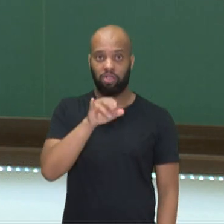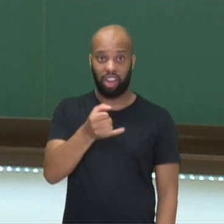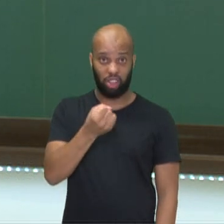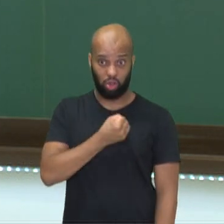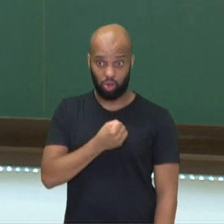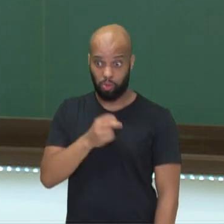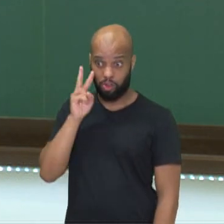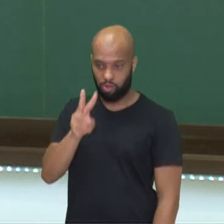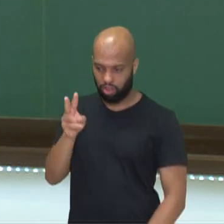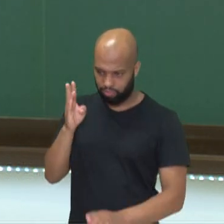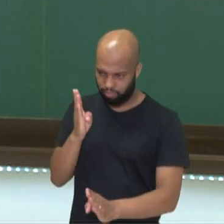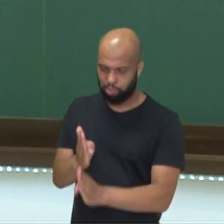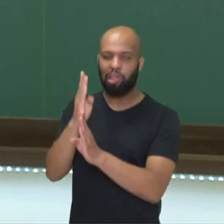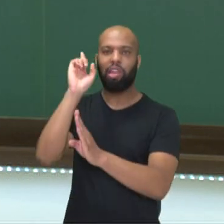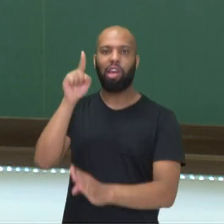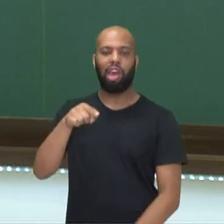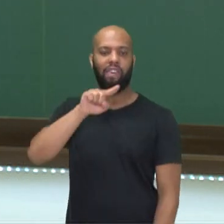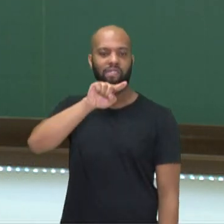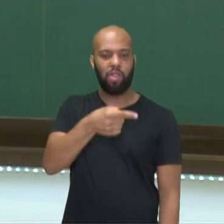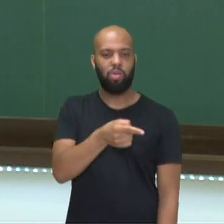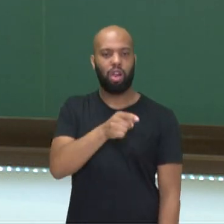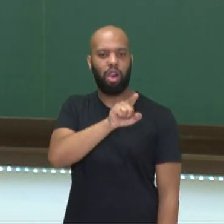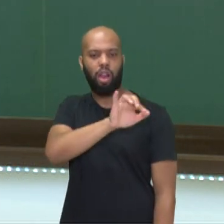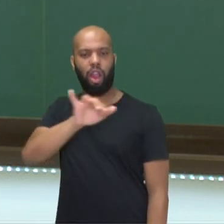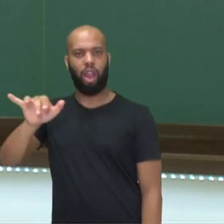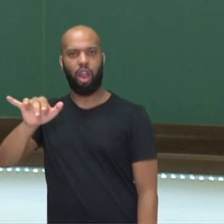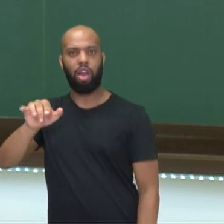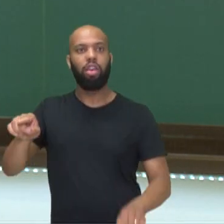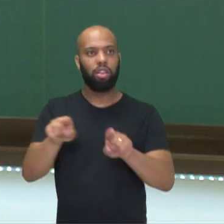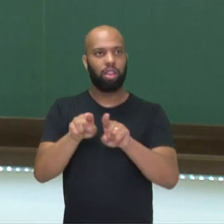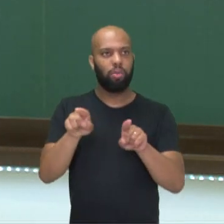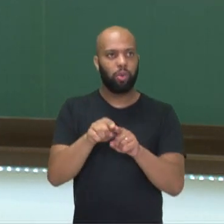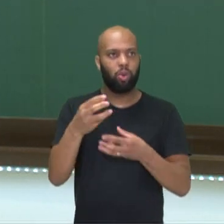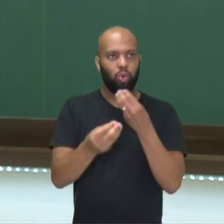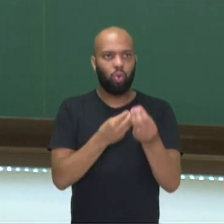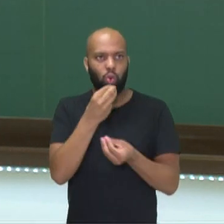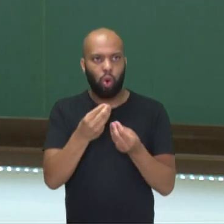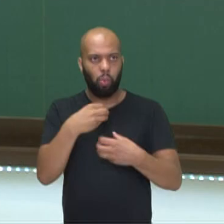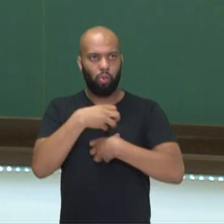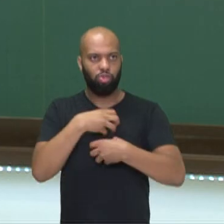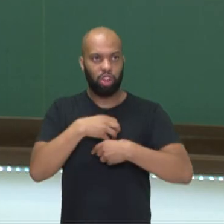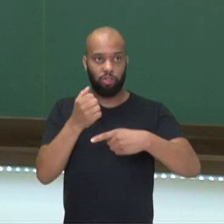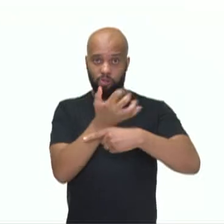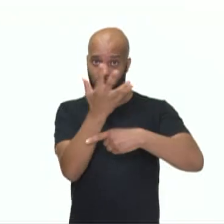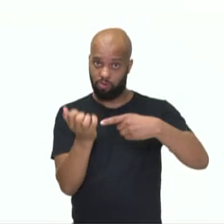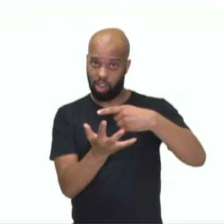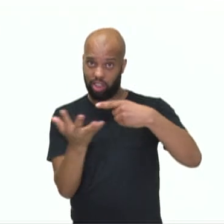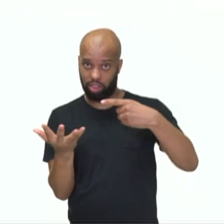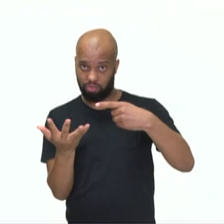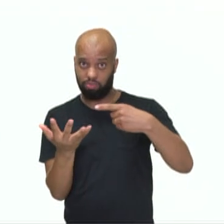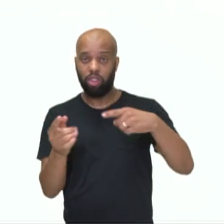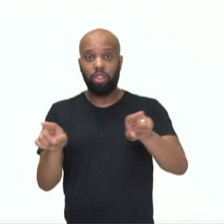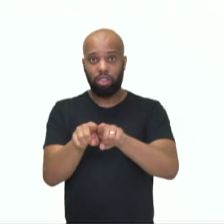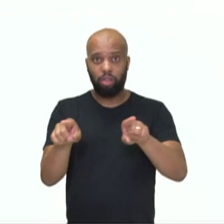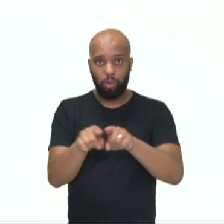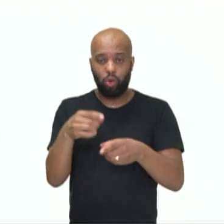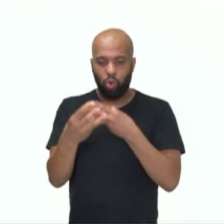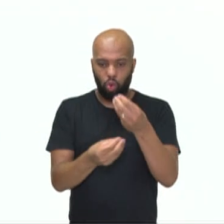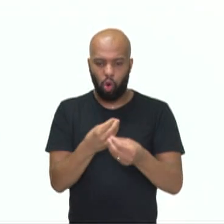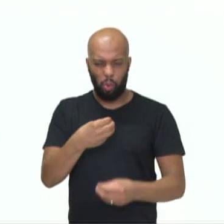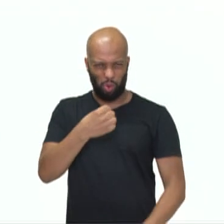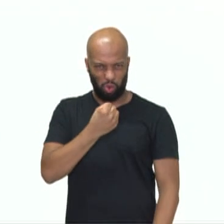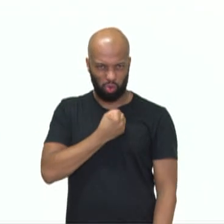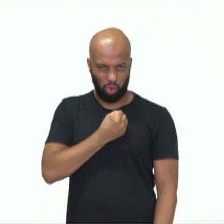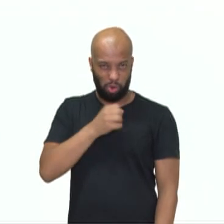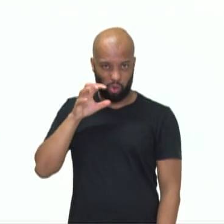sua ocorrência na transformação de frações e em números decimais. Tá? Determinar as frações geratrizes de alguns tipos de